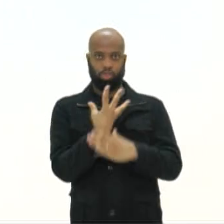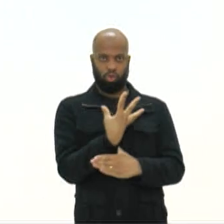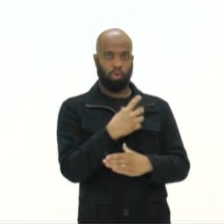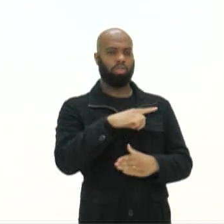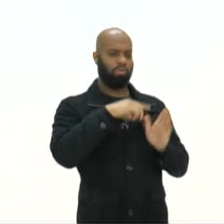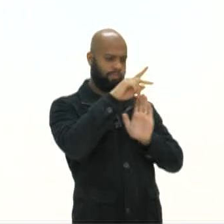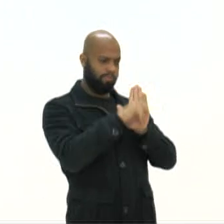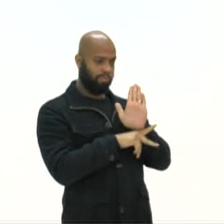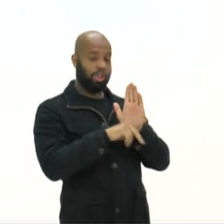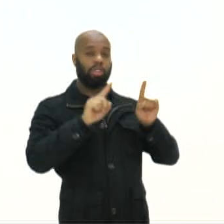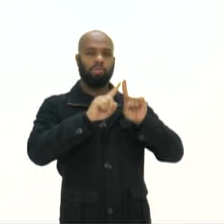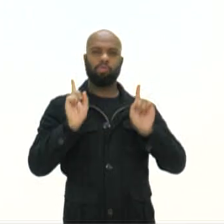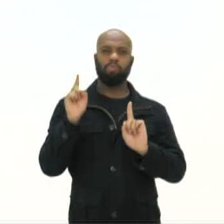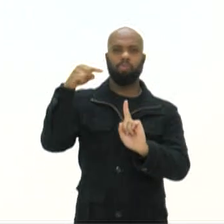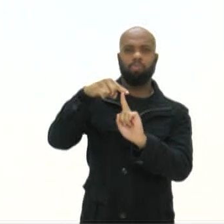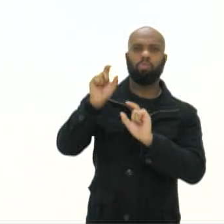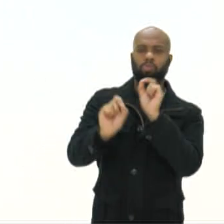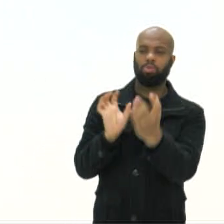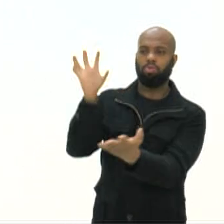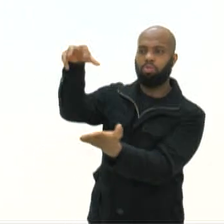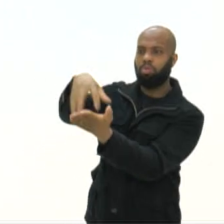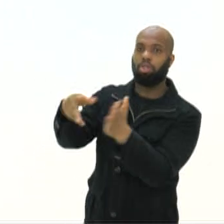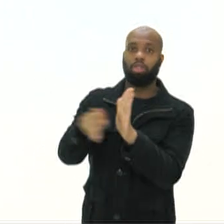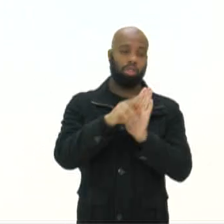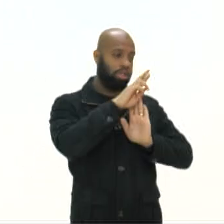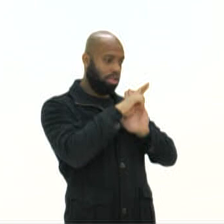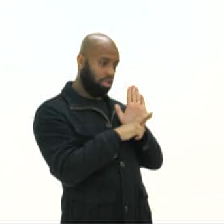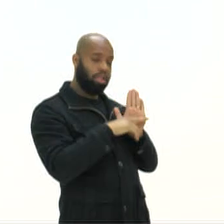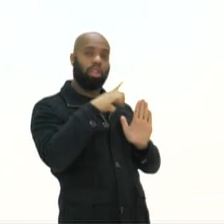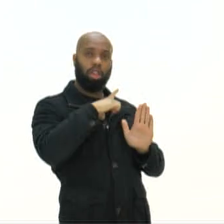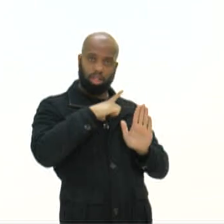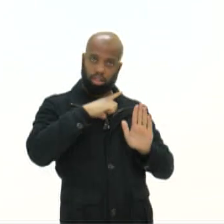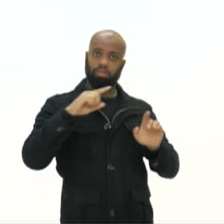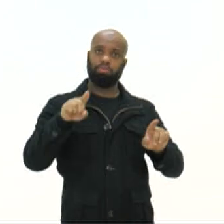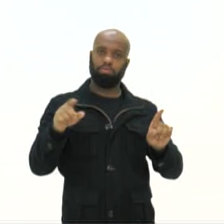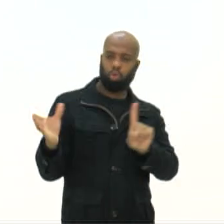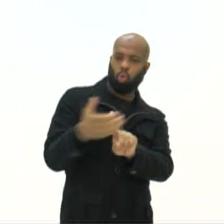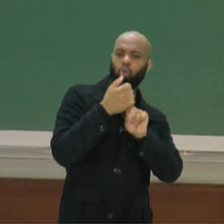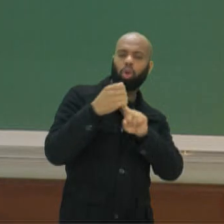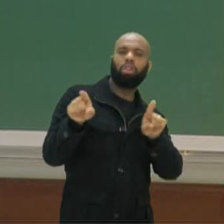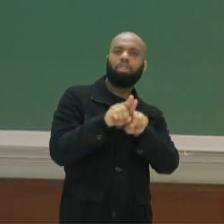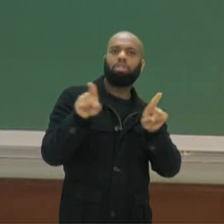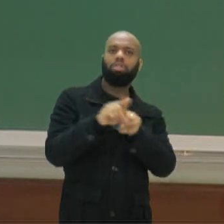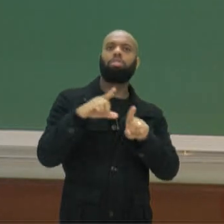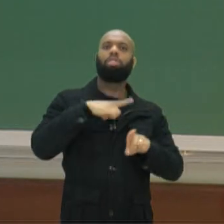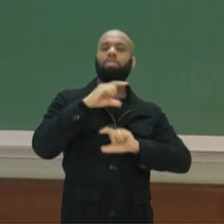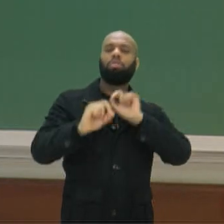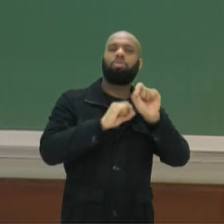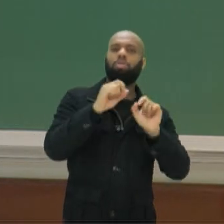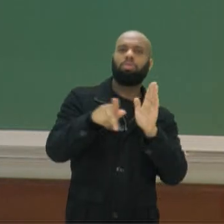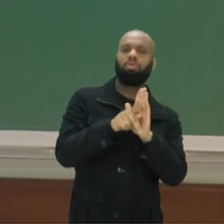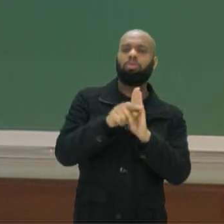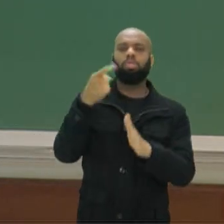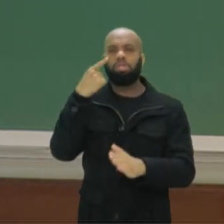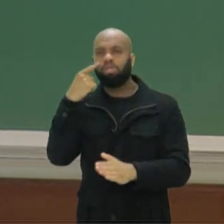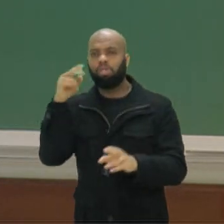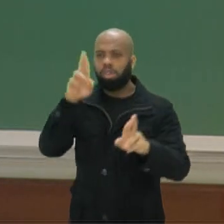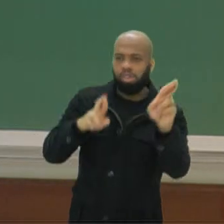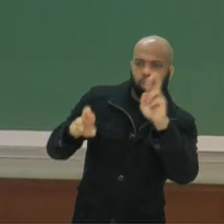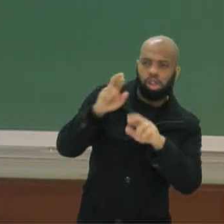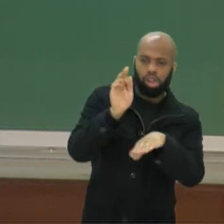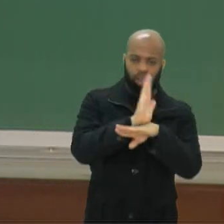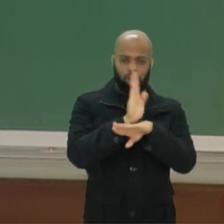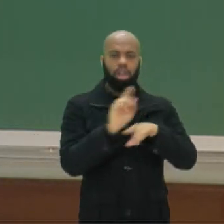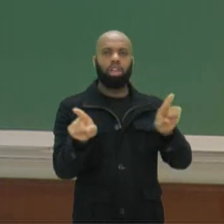função dela? É regulamentar, é uma agência que regulamenta, tá? E inspeciona os cinemas e toda a